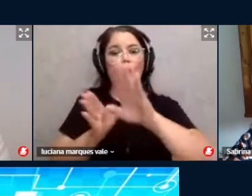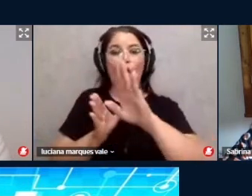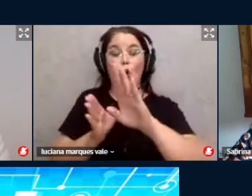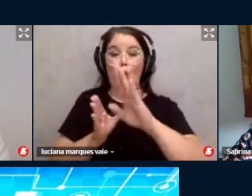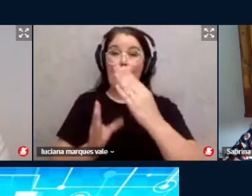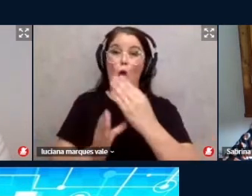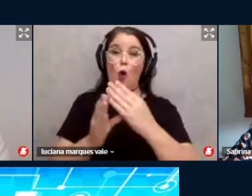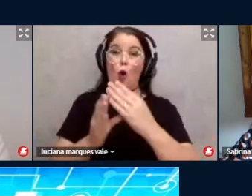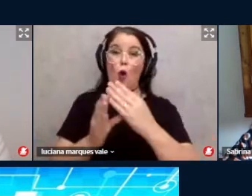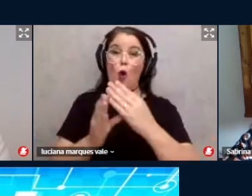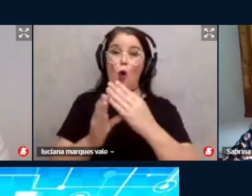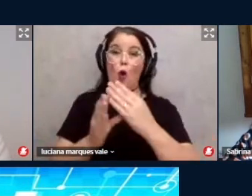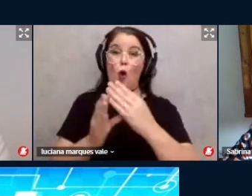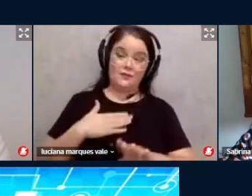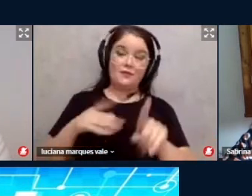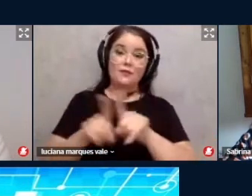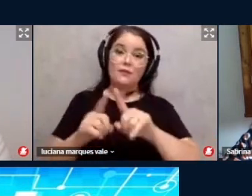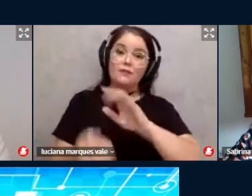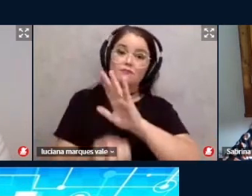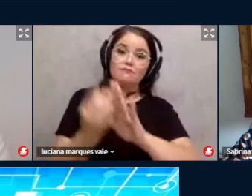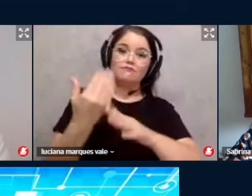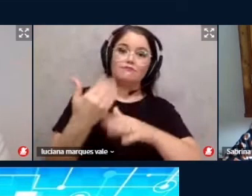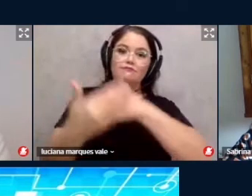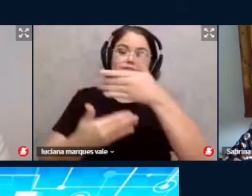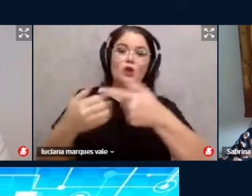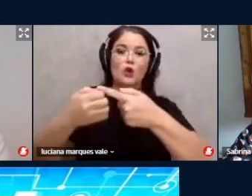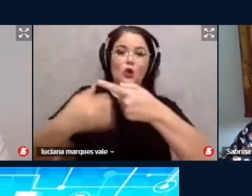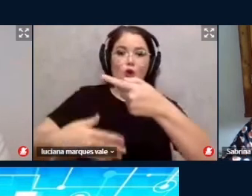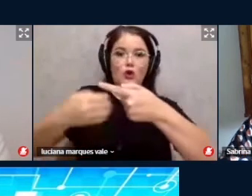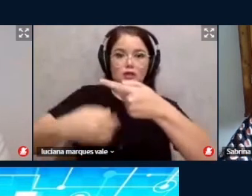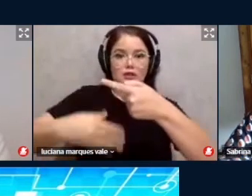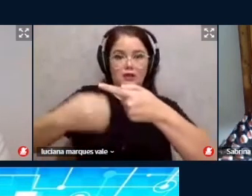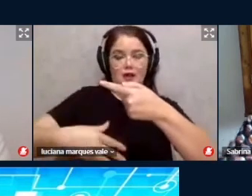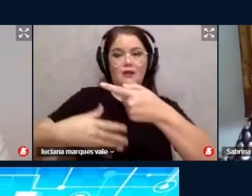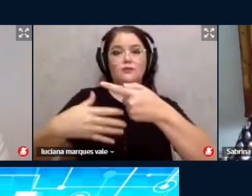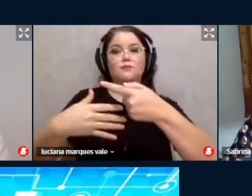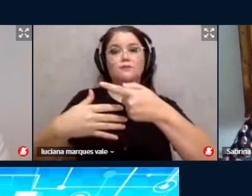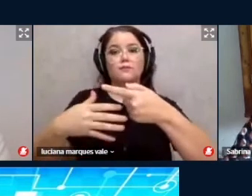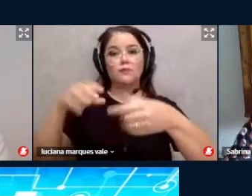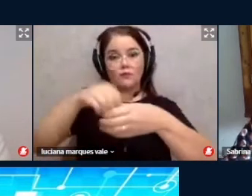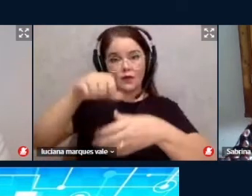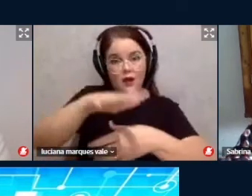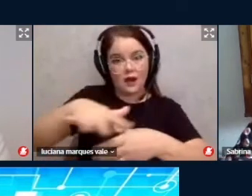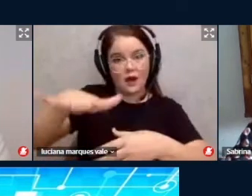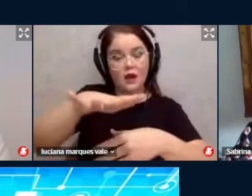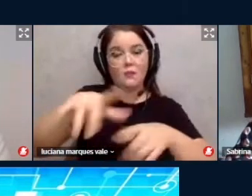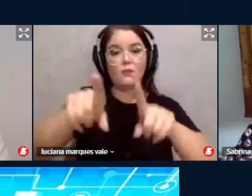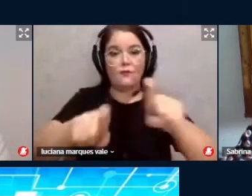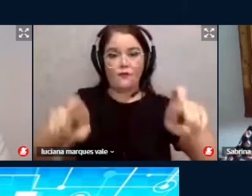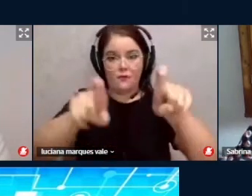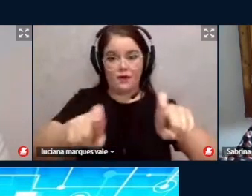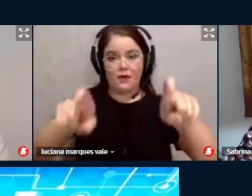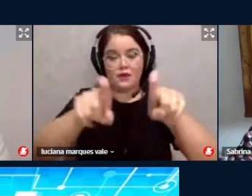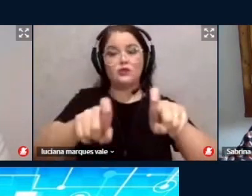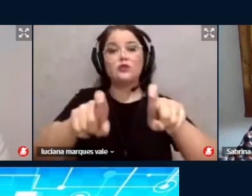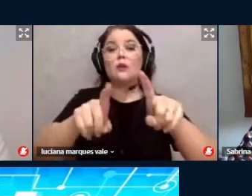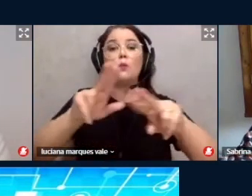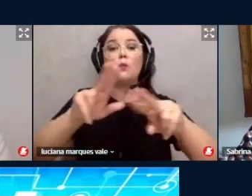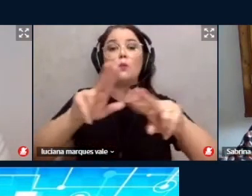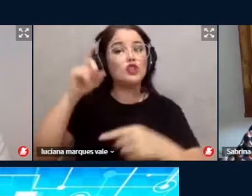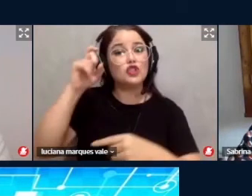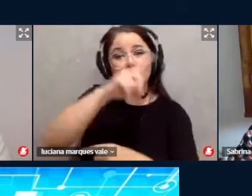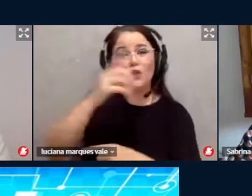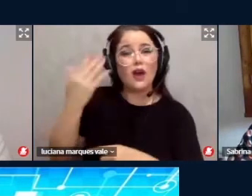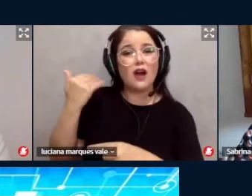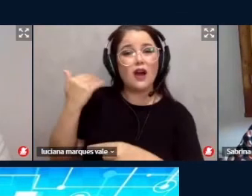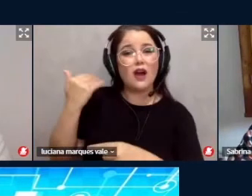orientação e desenvolver o glossário no campo da informática, pelas dificuldades que ele tinha